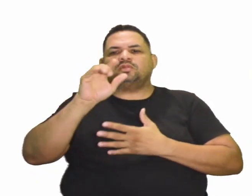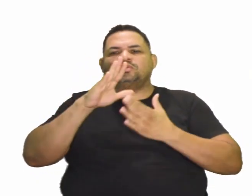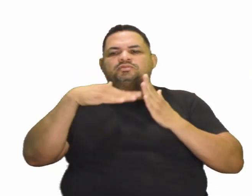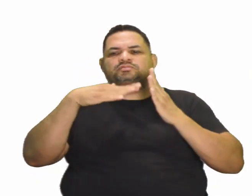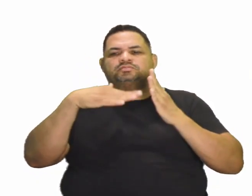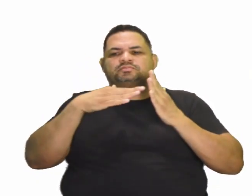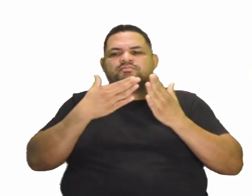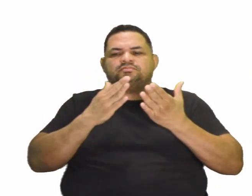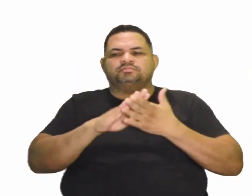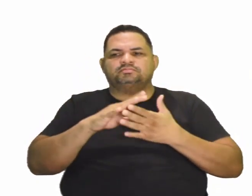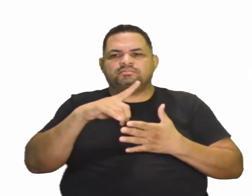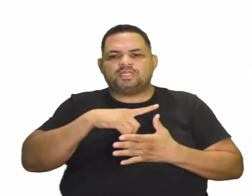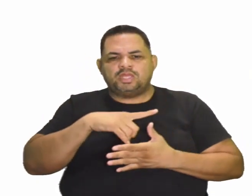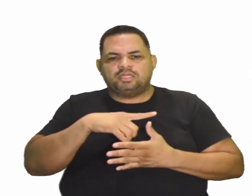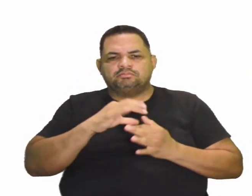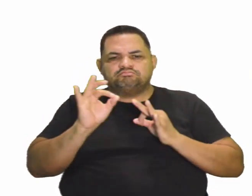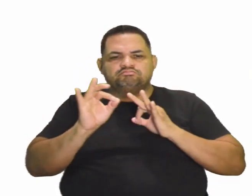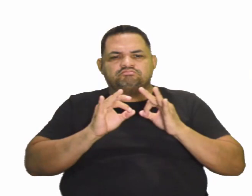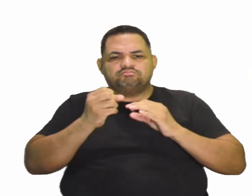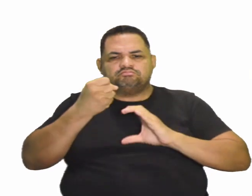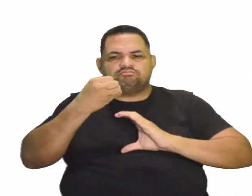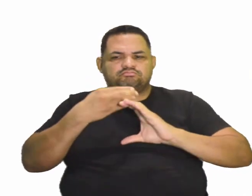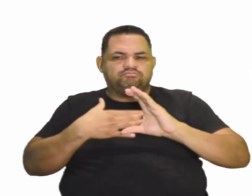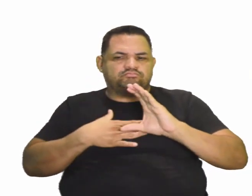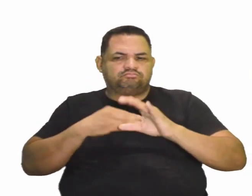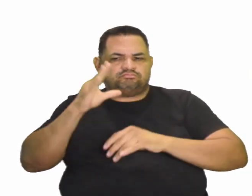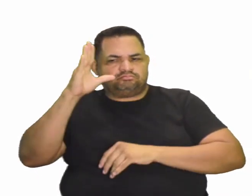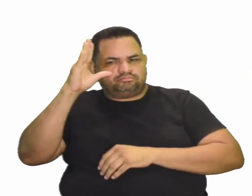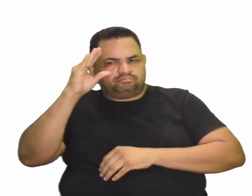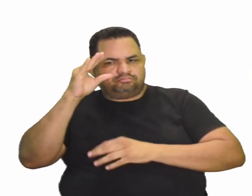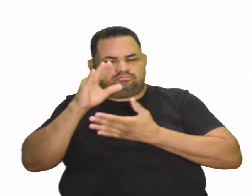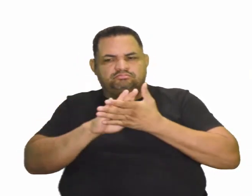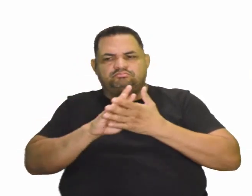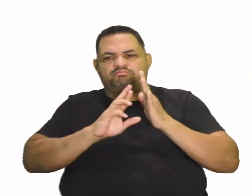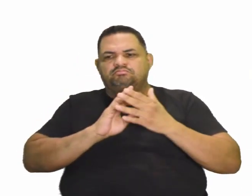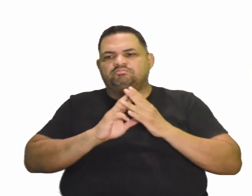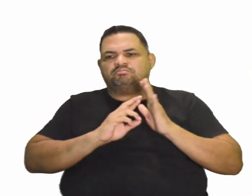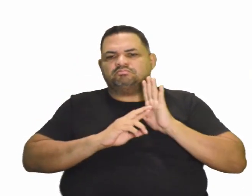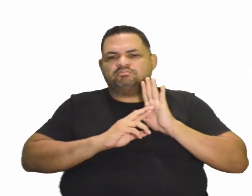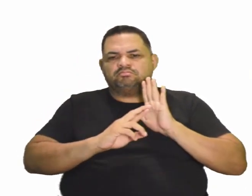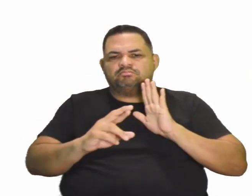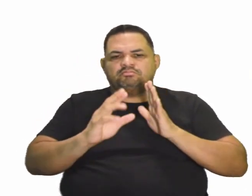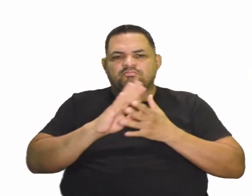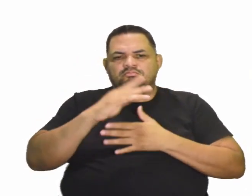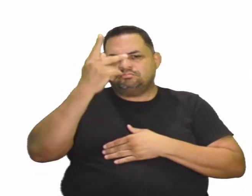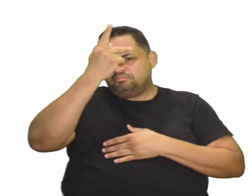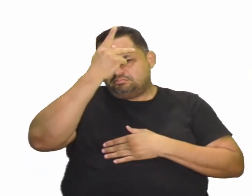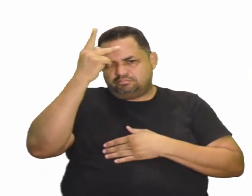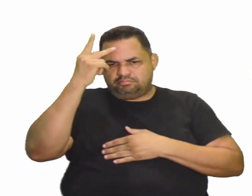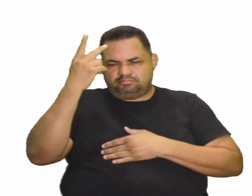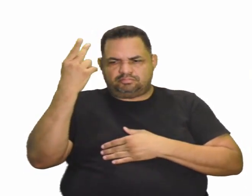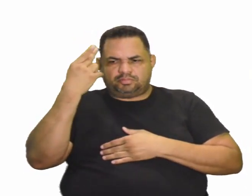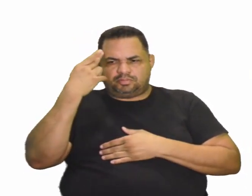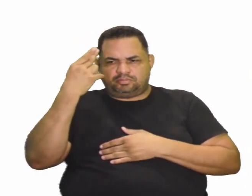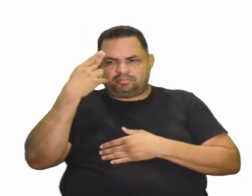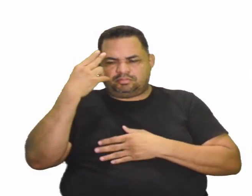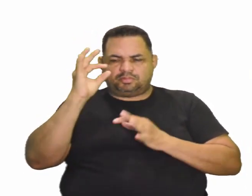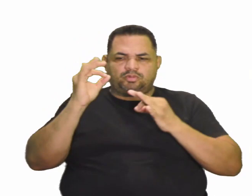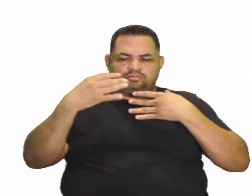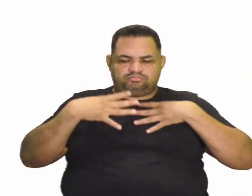muito interessante de representar aí as pessoas comuns, né? As pessoas como elas